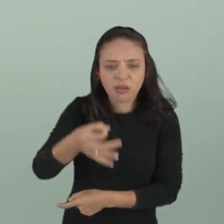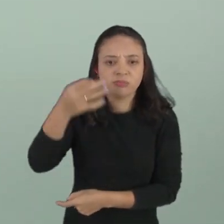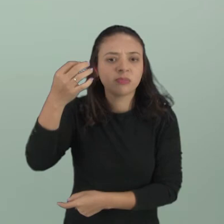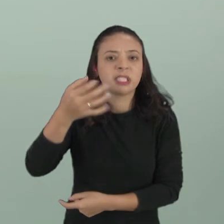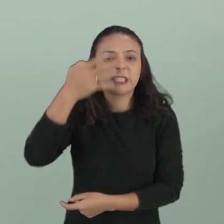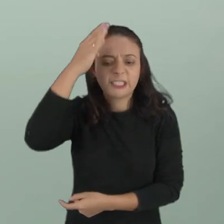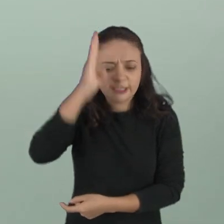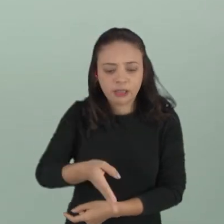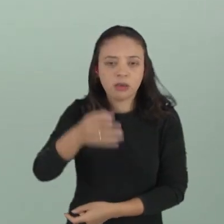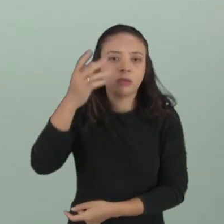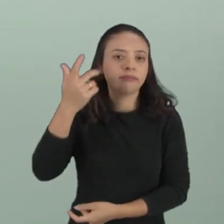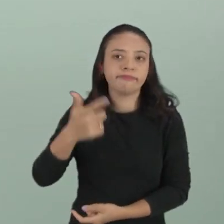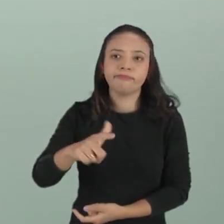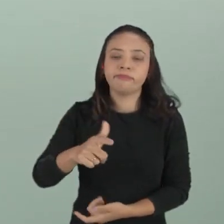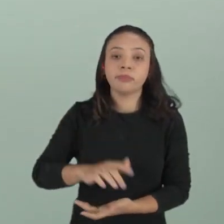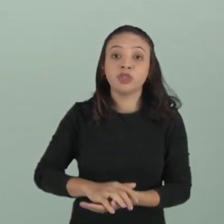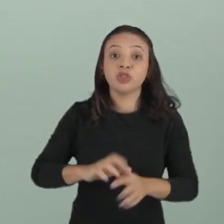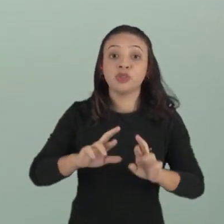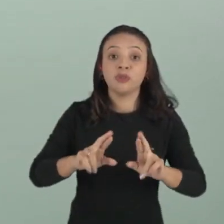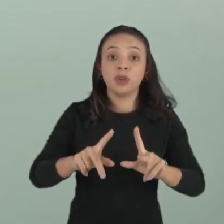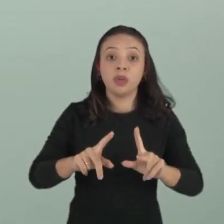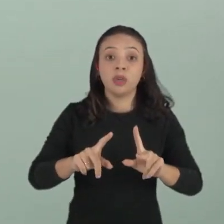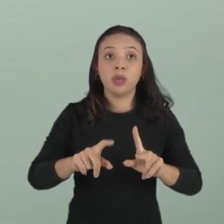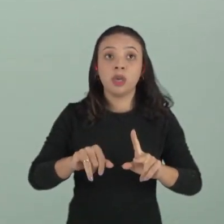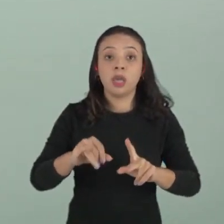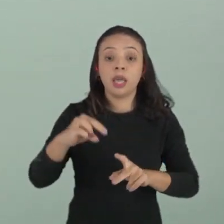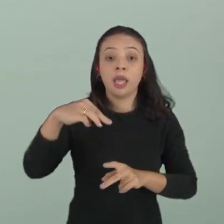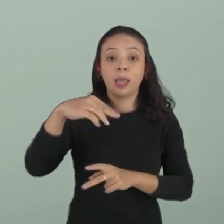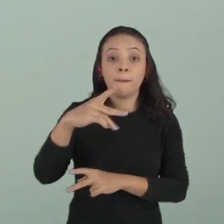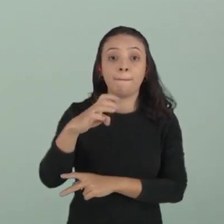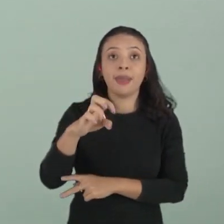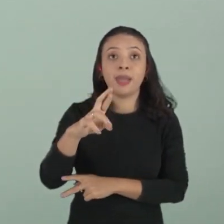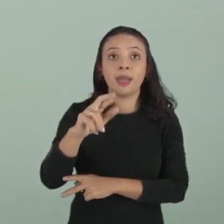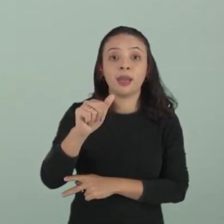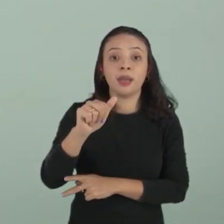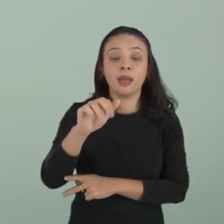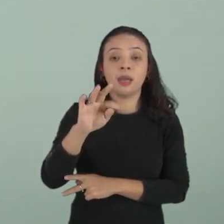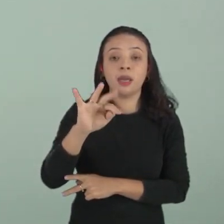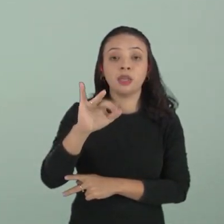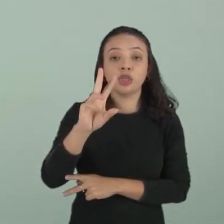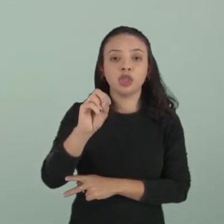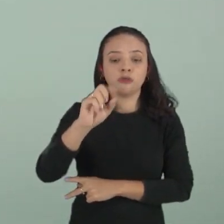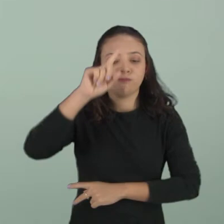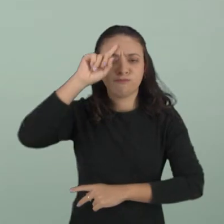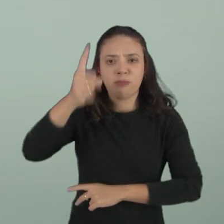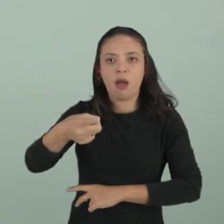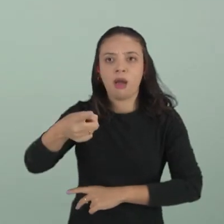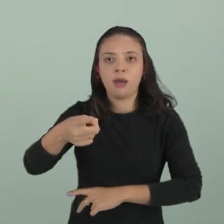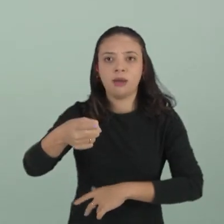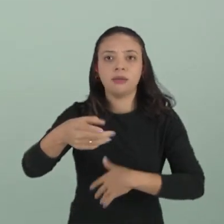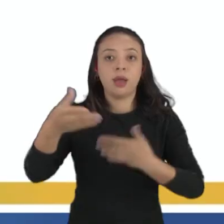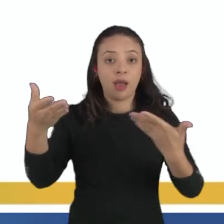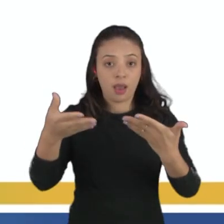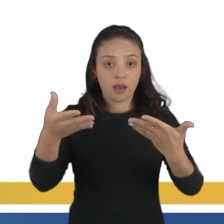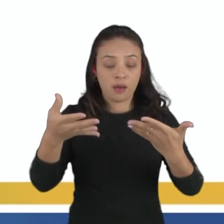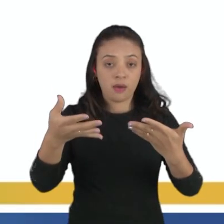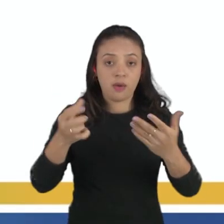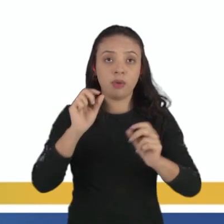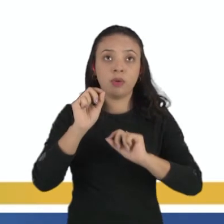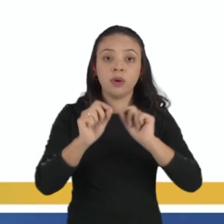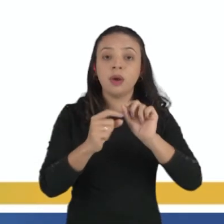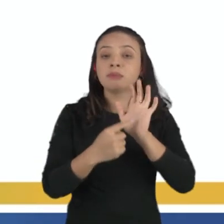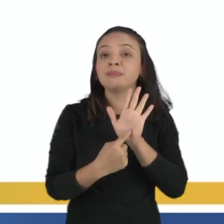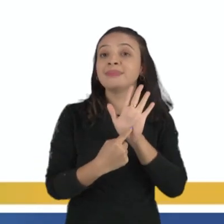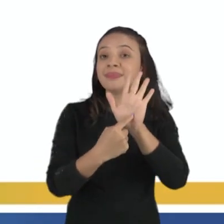E o modo imperativo, ele expressa ordem. Estamos falando dos tempos do